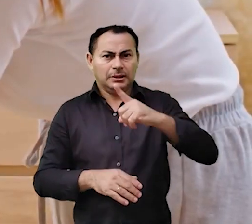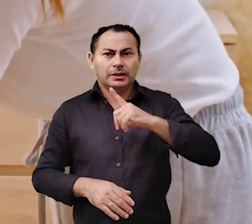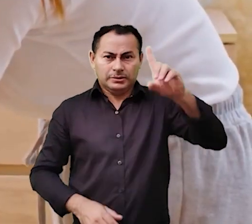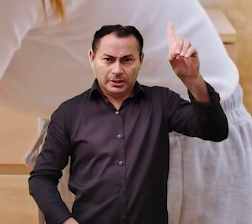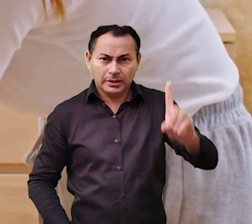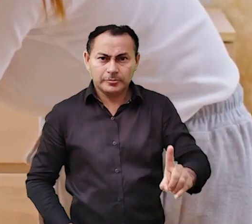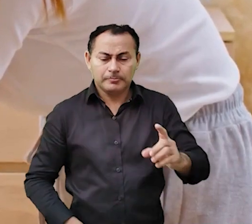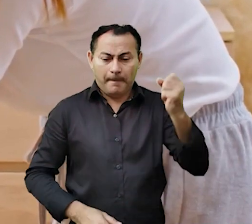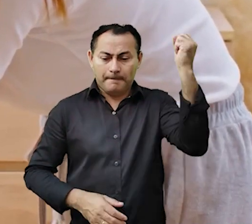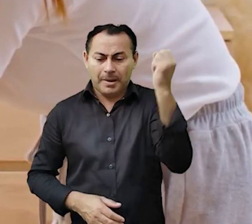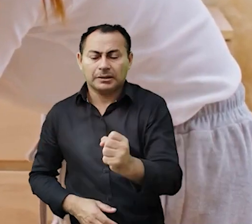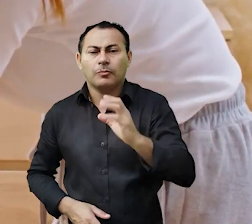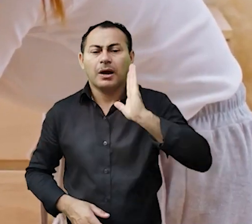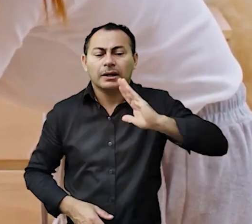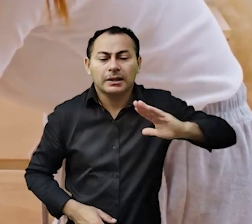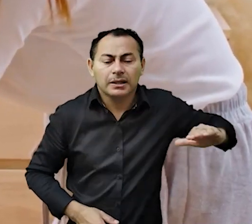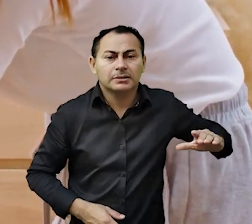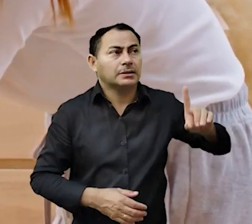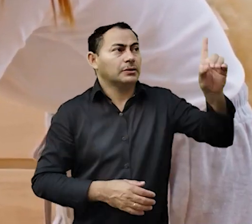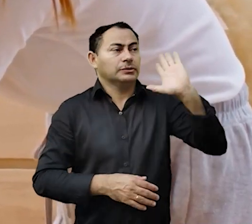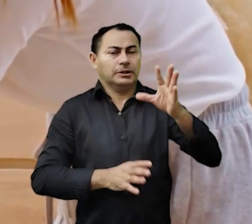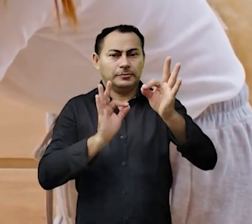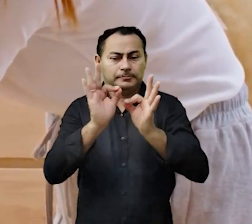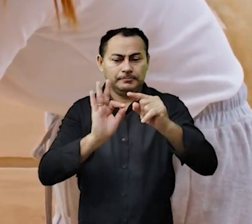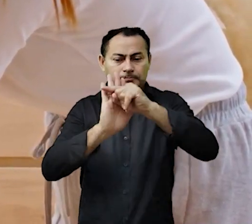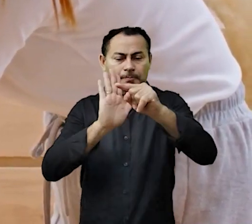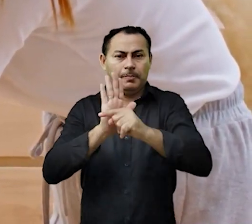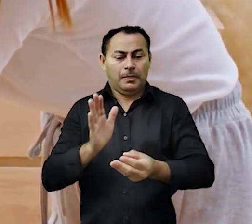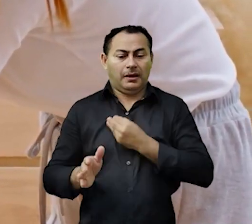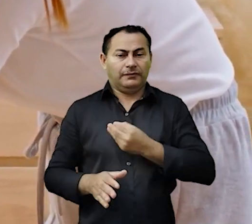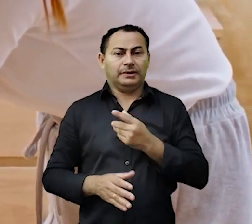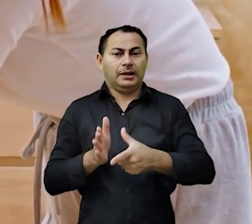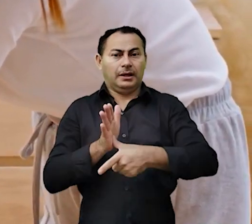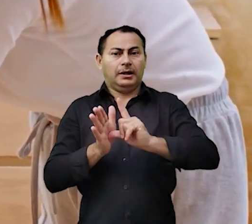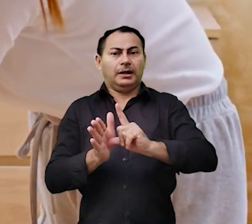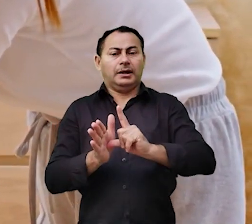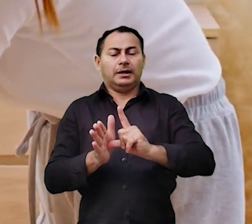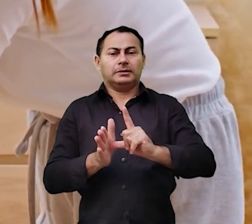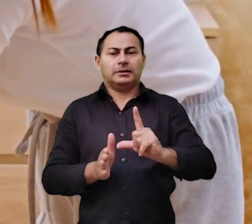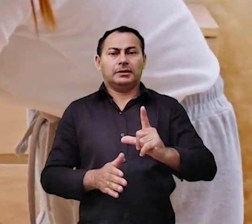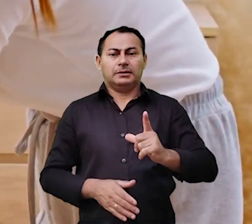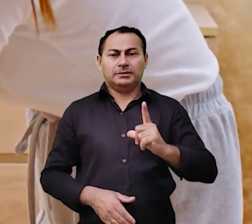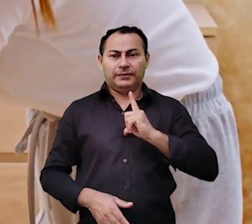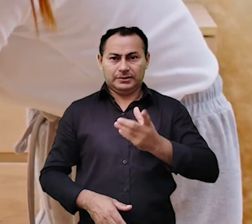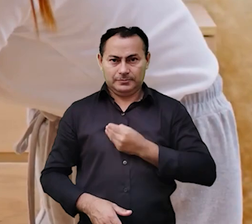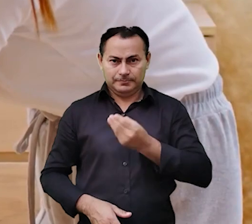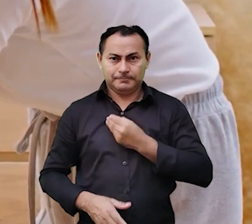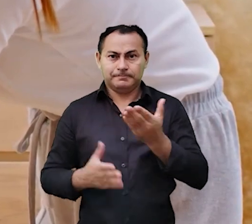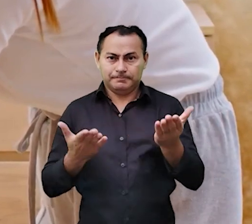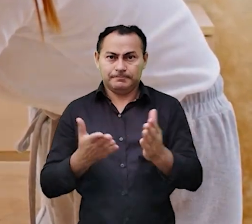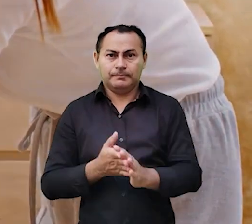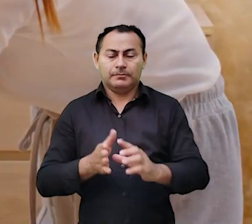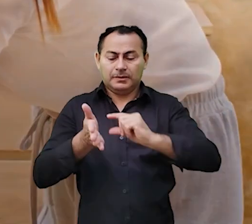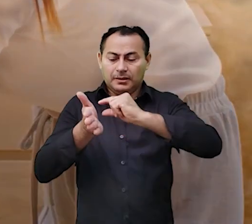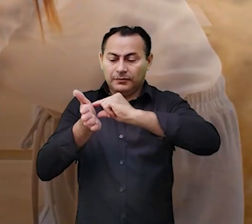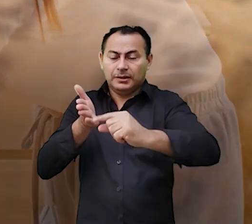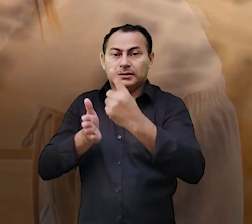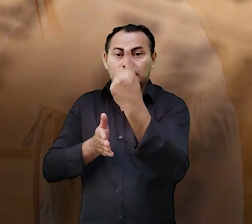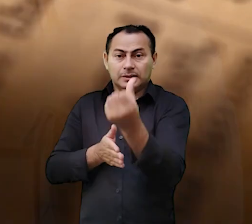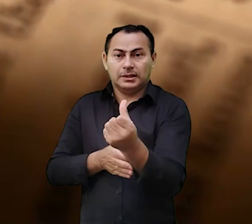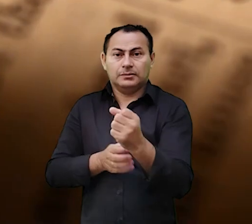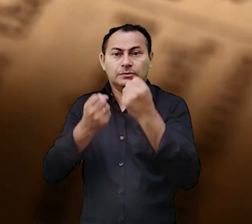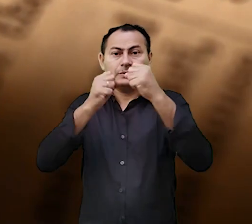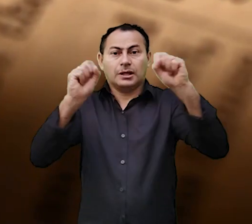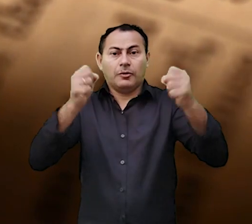que você tem o direito de matar uma criança se Deus já planejou a vida dela antes que ela existisse? O versículo 16